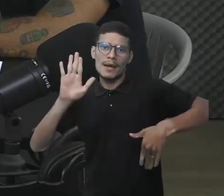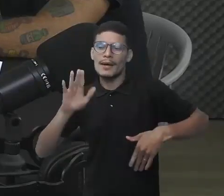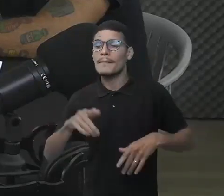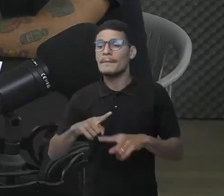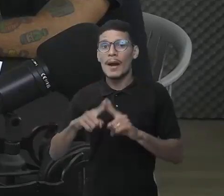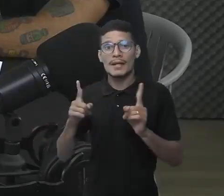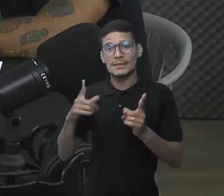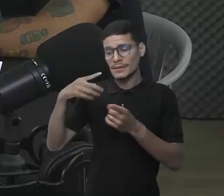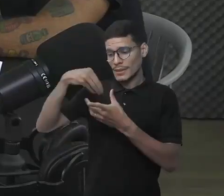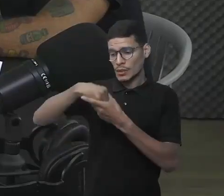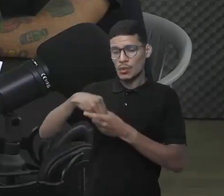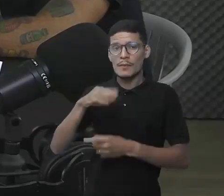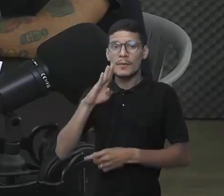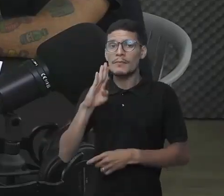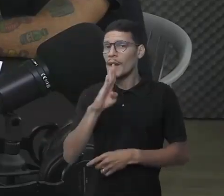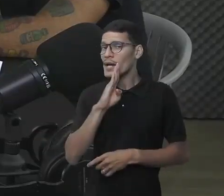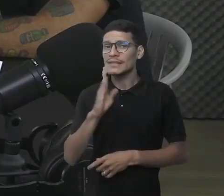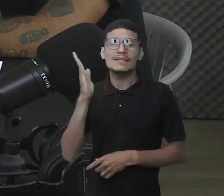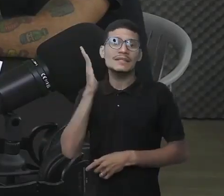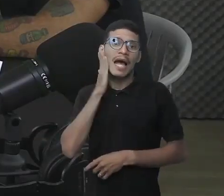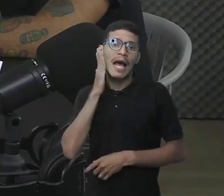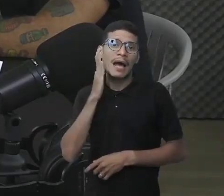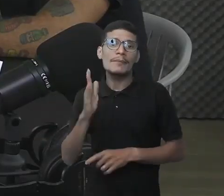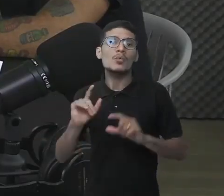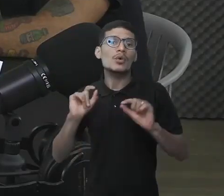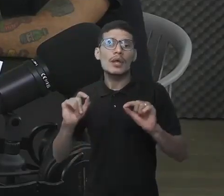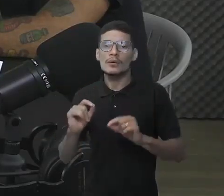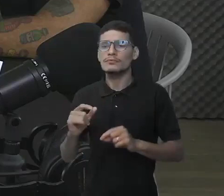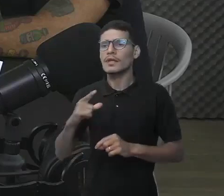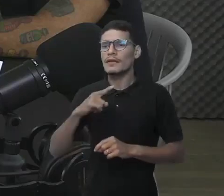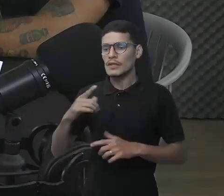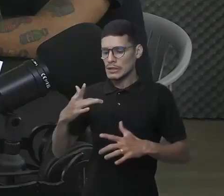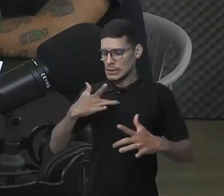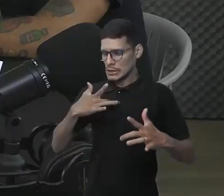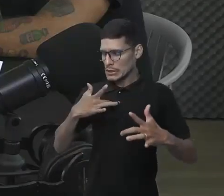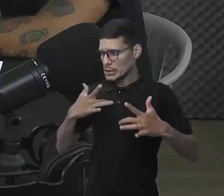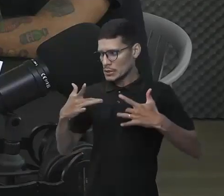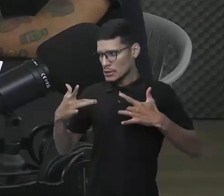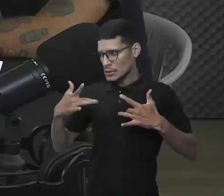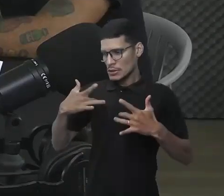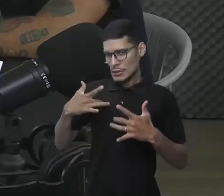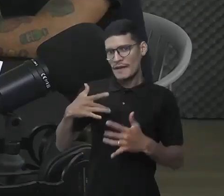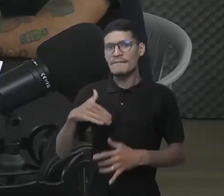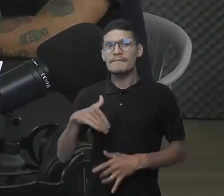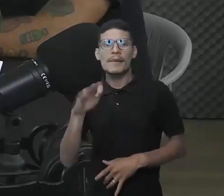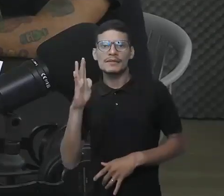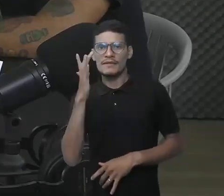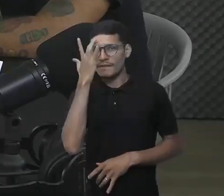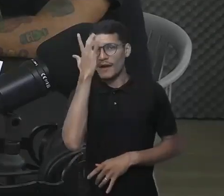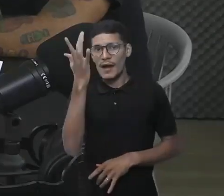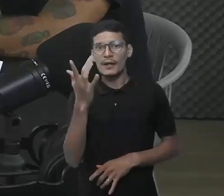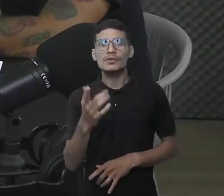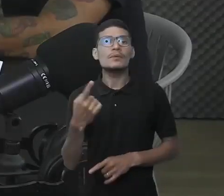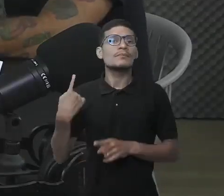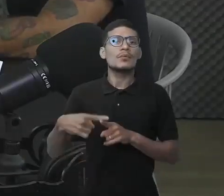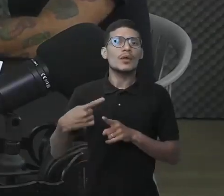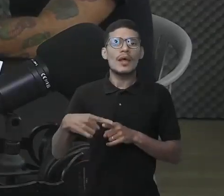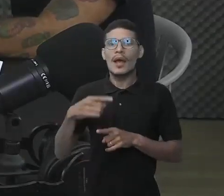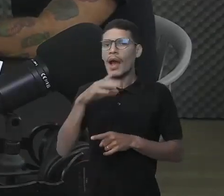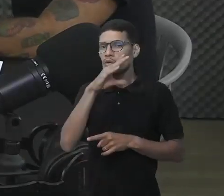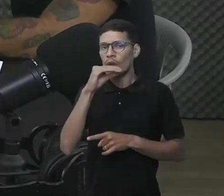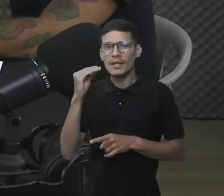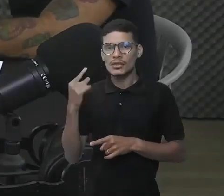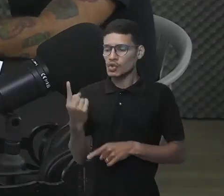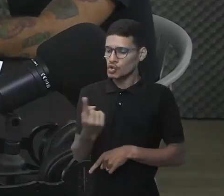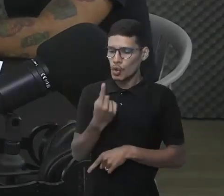bar você sabe, né, o assédio ele é muito mais fácil, né? Essa É. adolescente Ela sozinha, está exposta desprotegida, ali